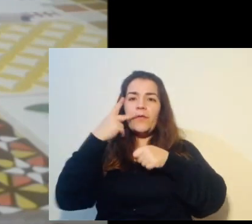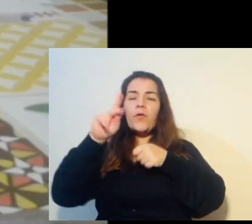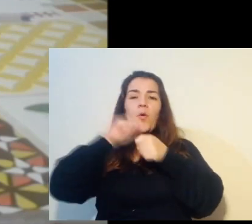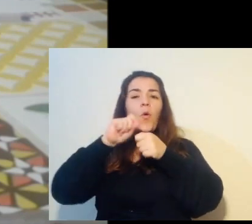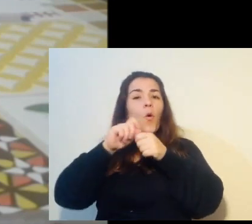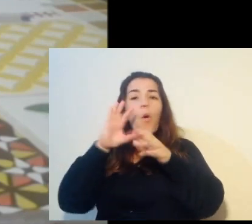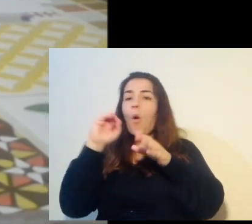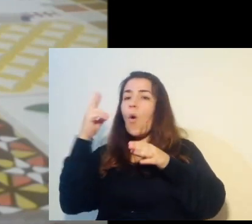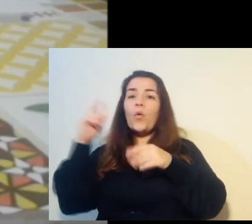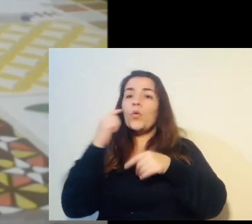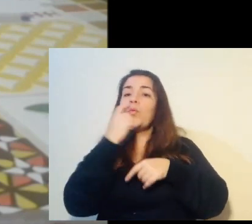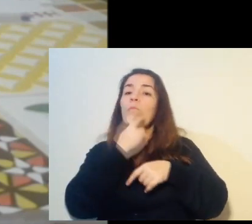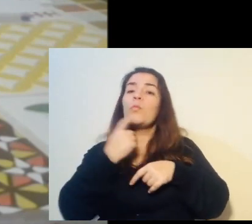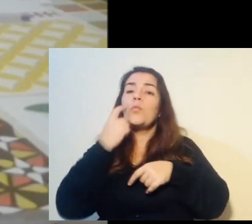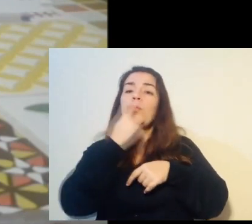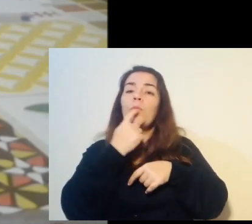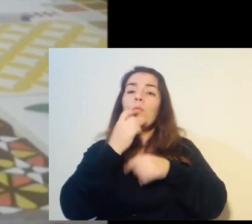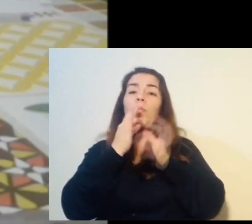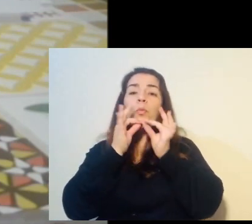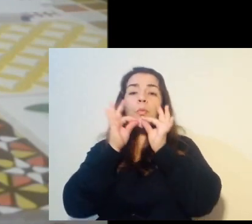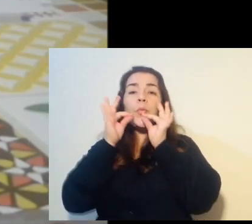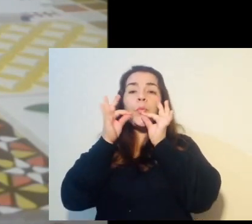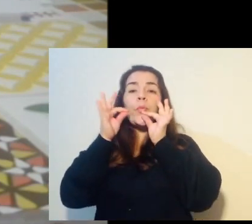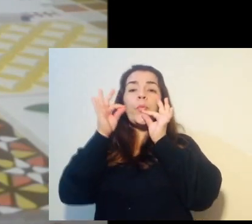pode ser na pressão ou na posição da boca, né?